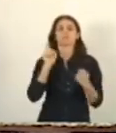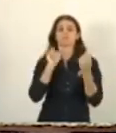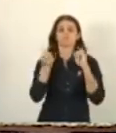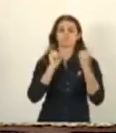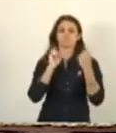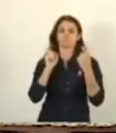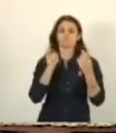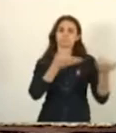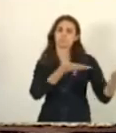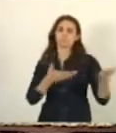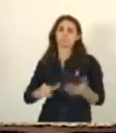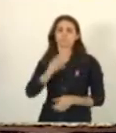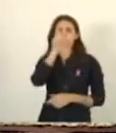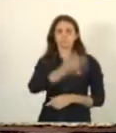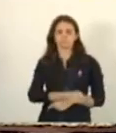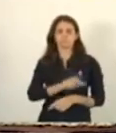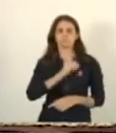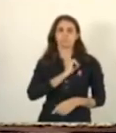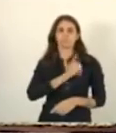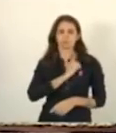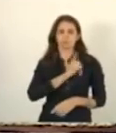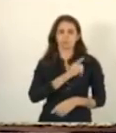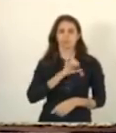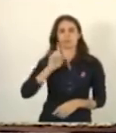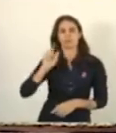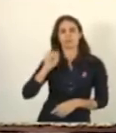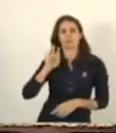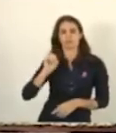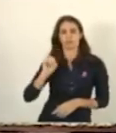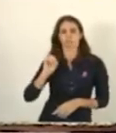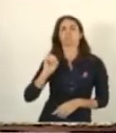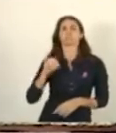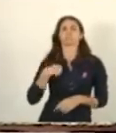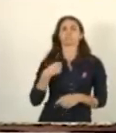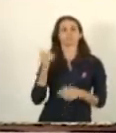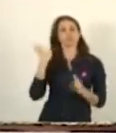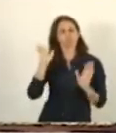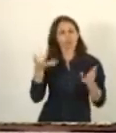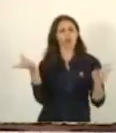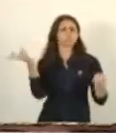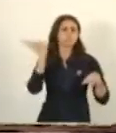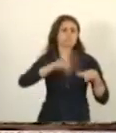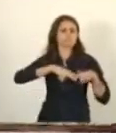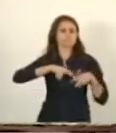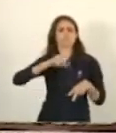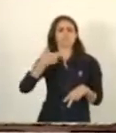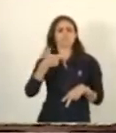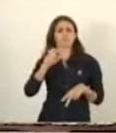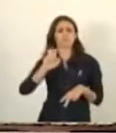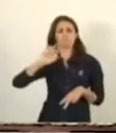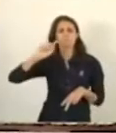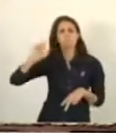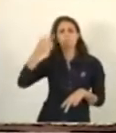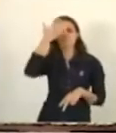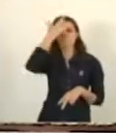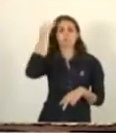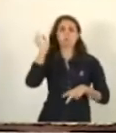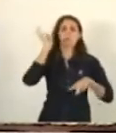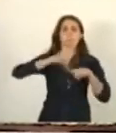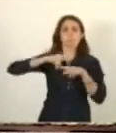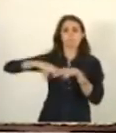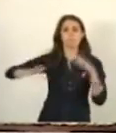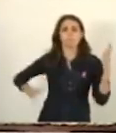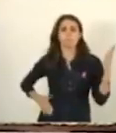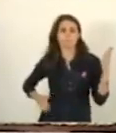sessão e convido ele, o delegado Danilo Baense, que já botou mais de 25 mil vagabundos na cadeia,